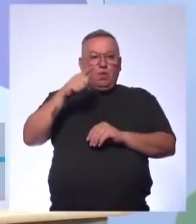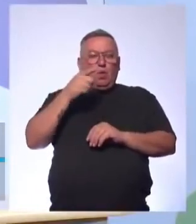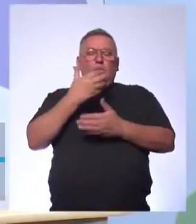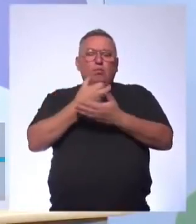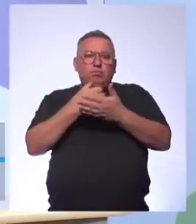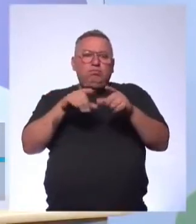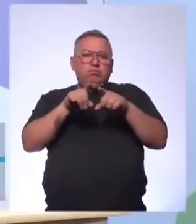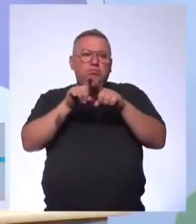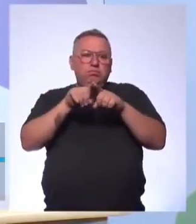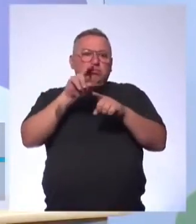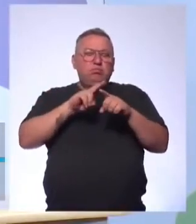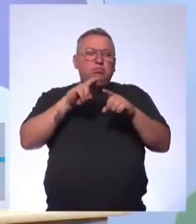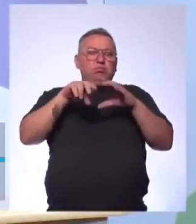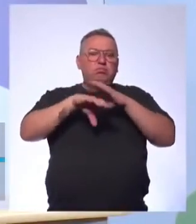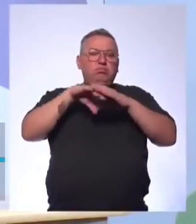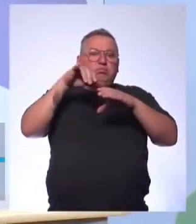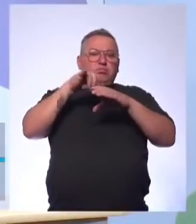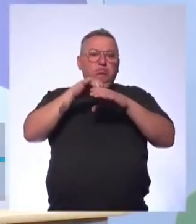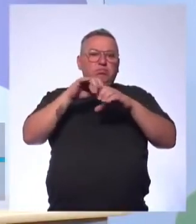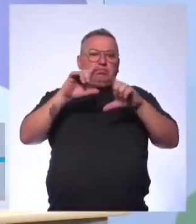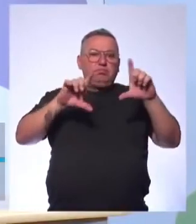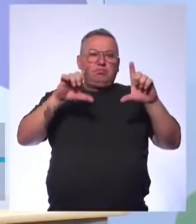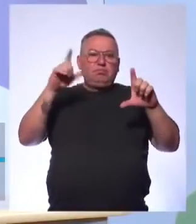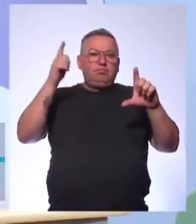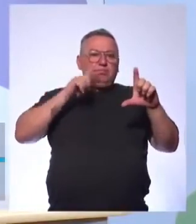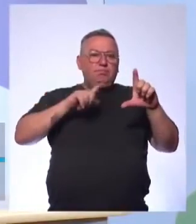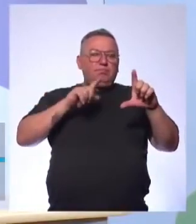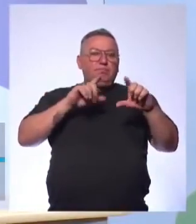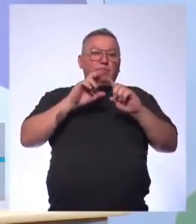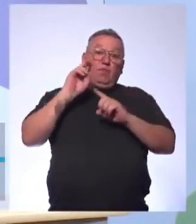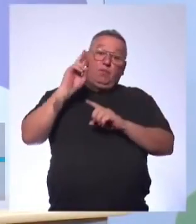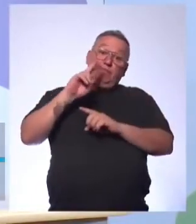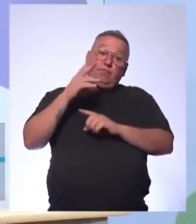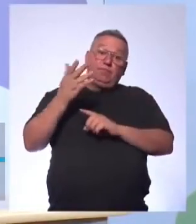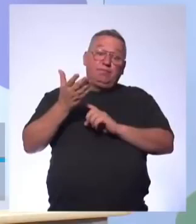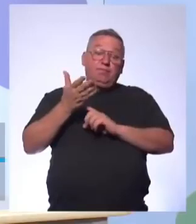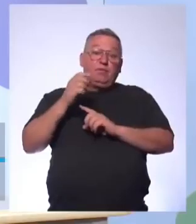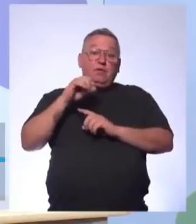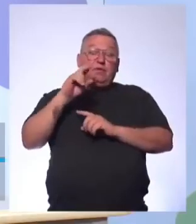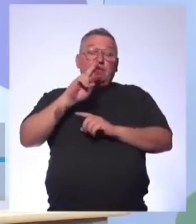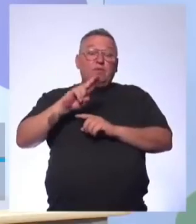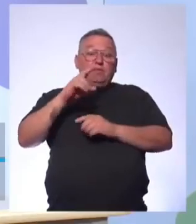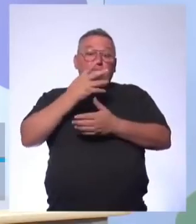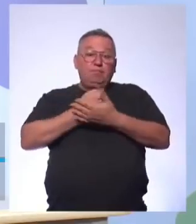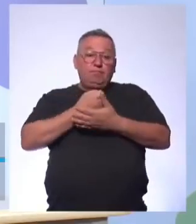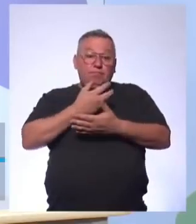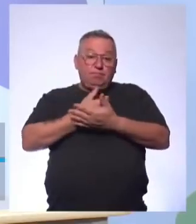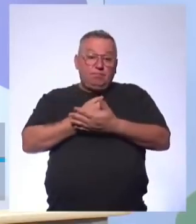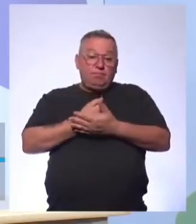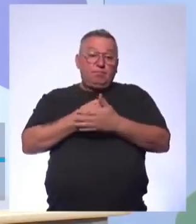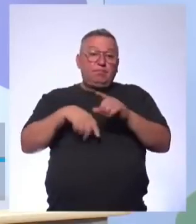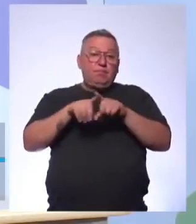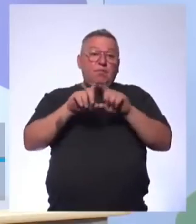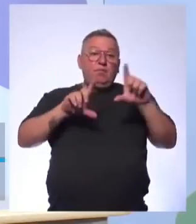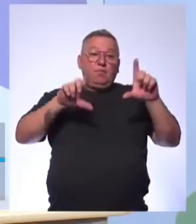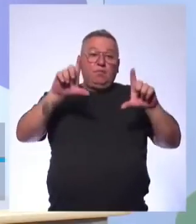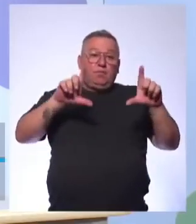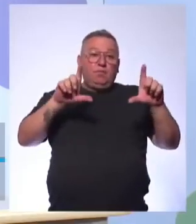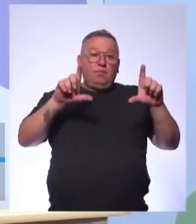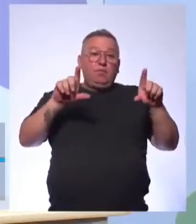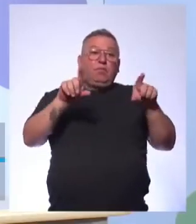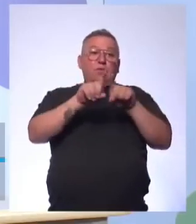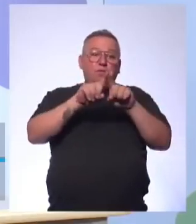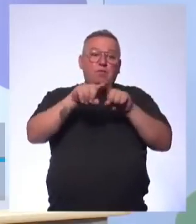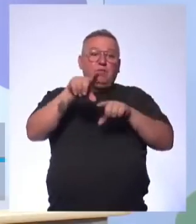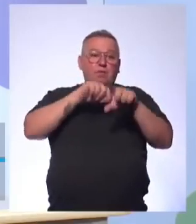aí, diz que no YouTube e na TV não tá travando, né? Então, se der para vocês assistirem pela TV Educação, também é